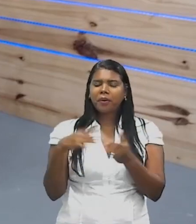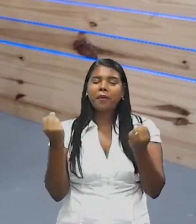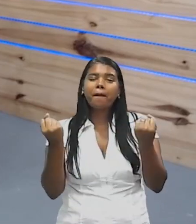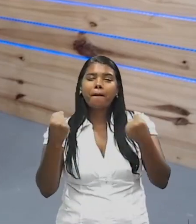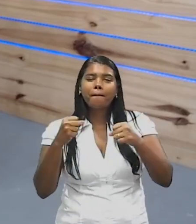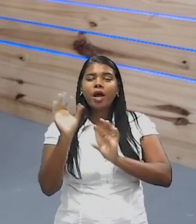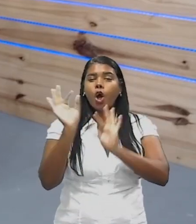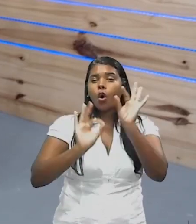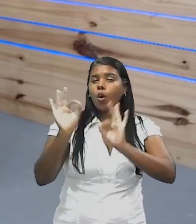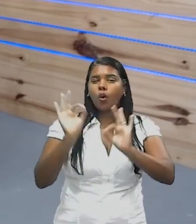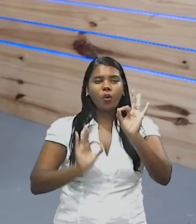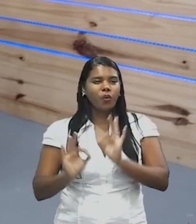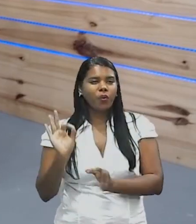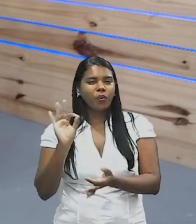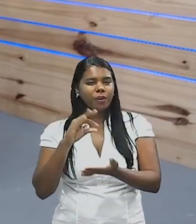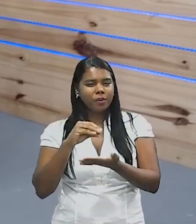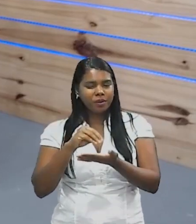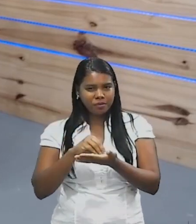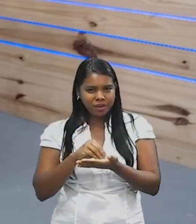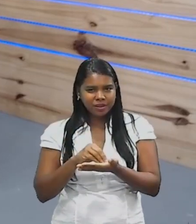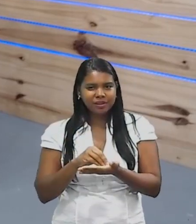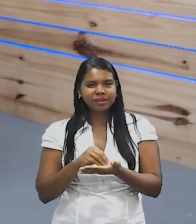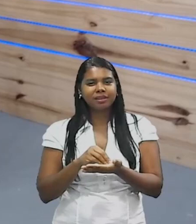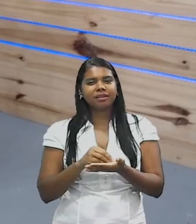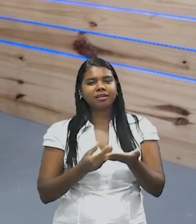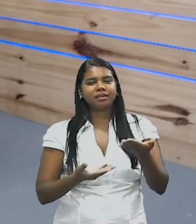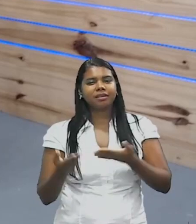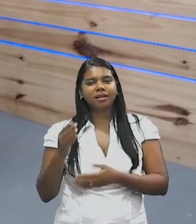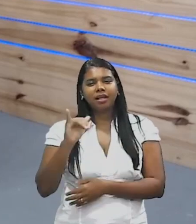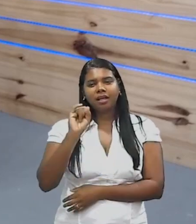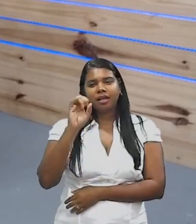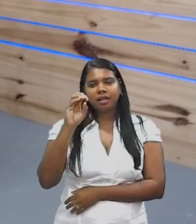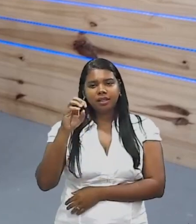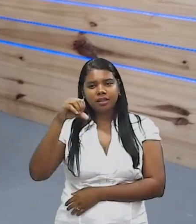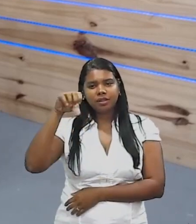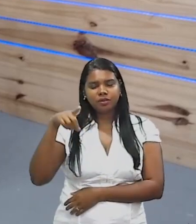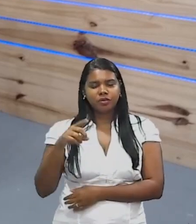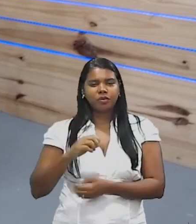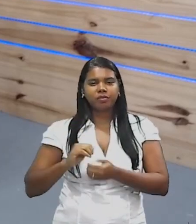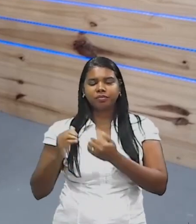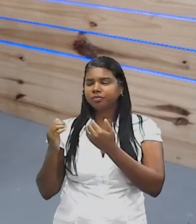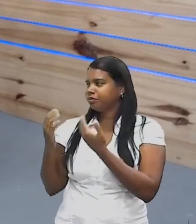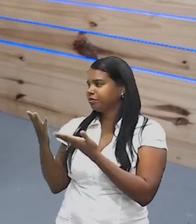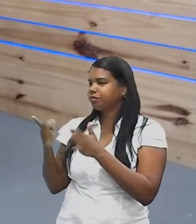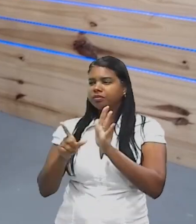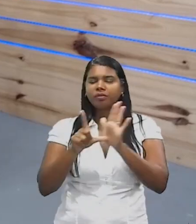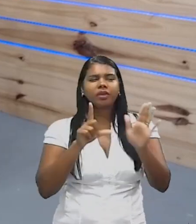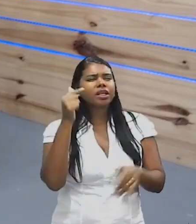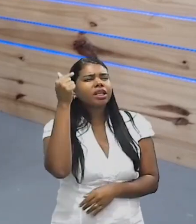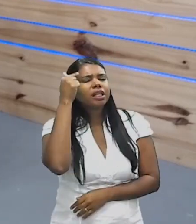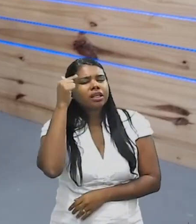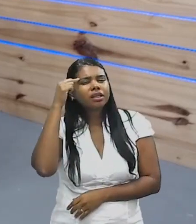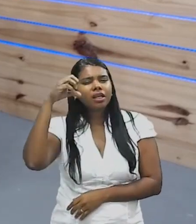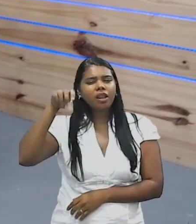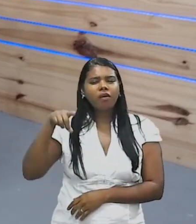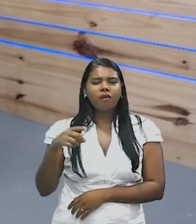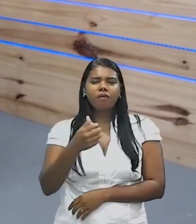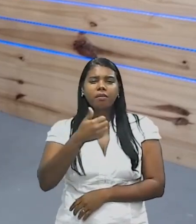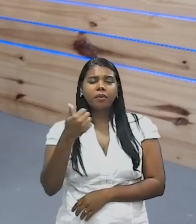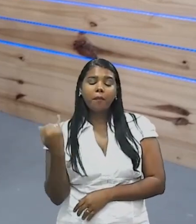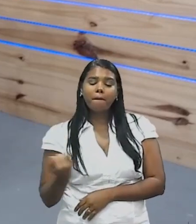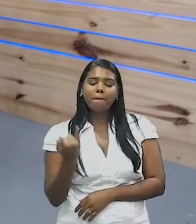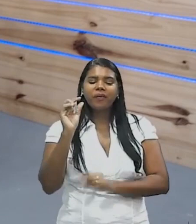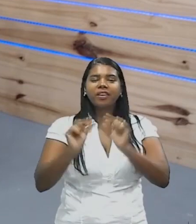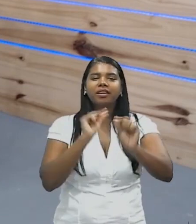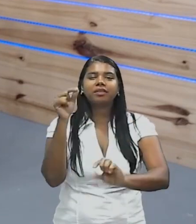uma organização para implementar a ISO 9001? Pois é. Antes de pensar na 9001, é importante o quê?